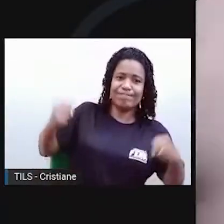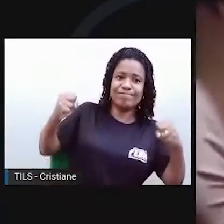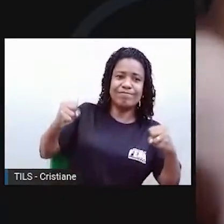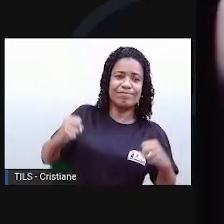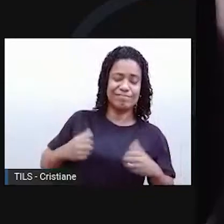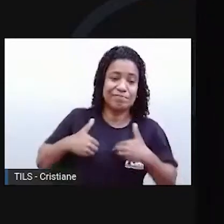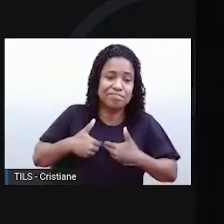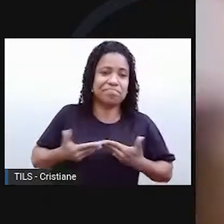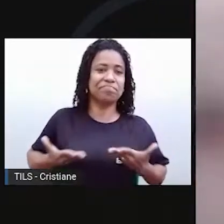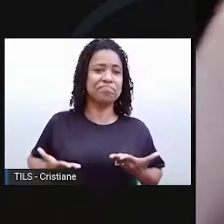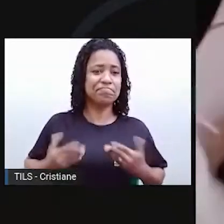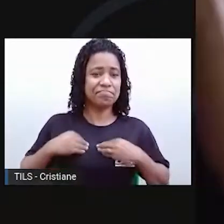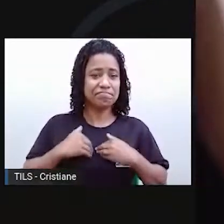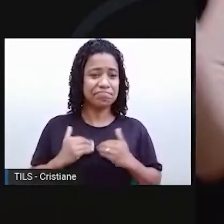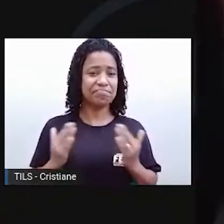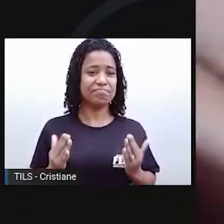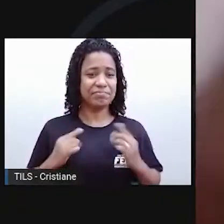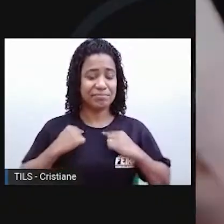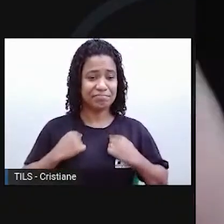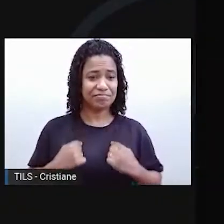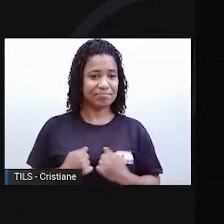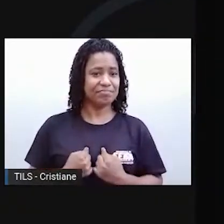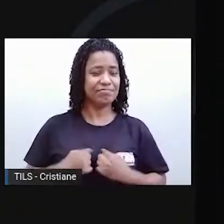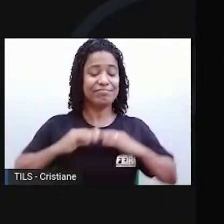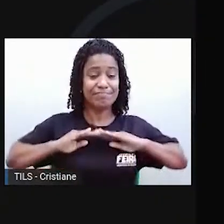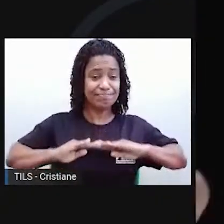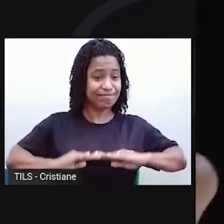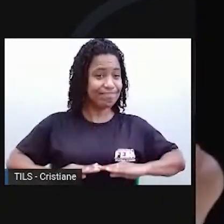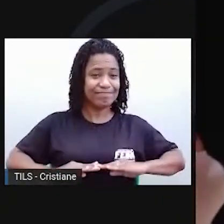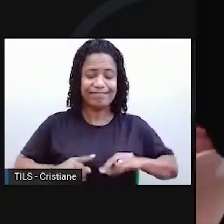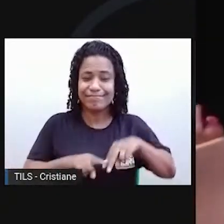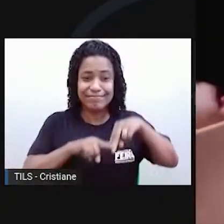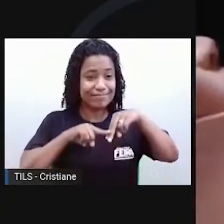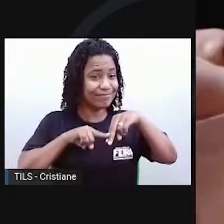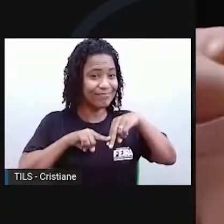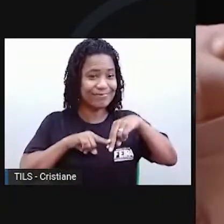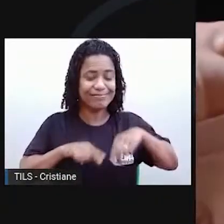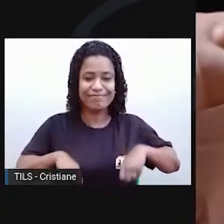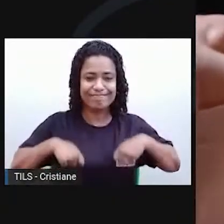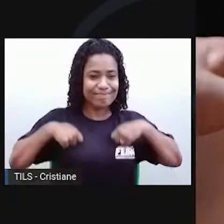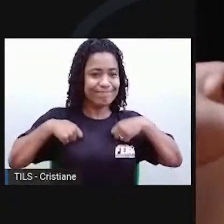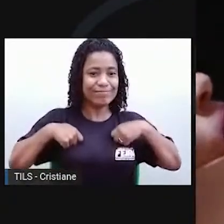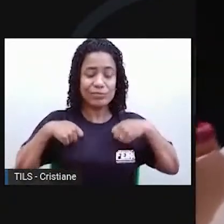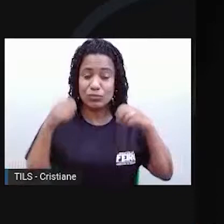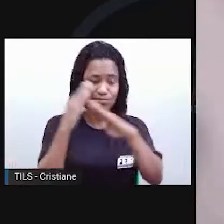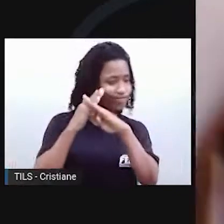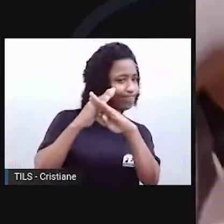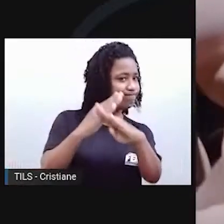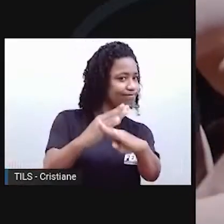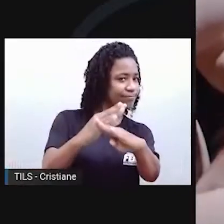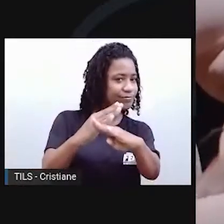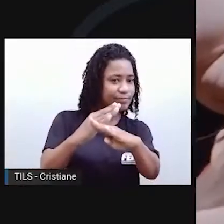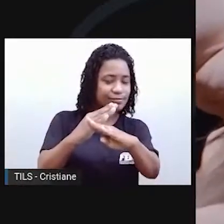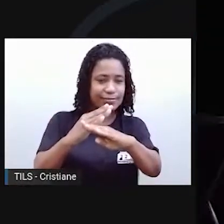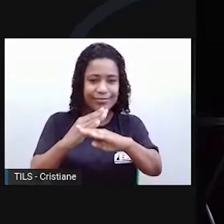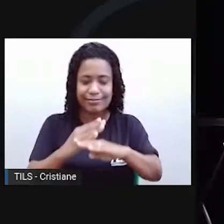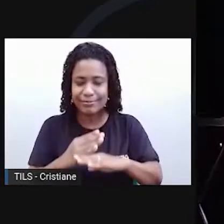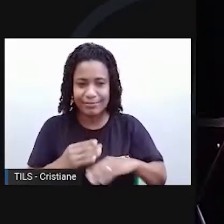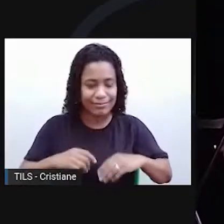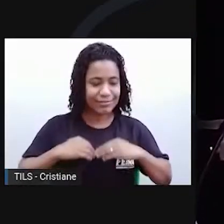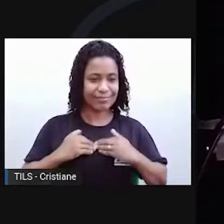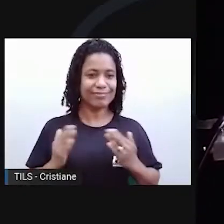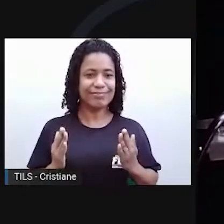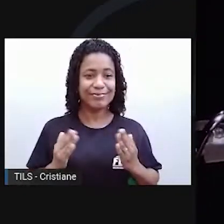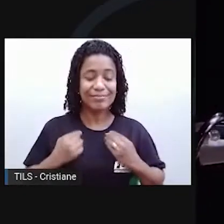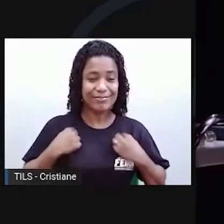mostra mais, bota um pouco mais, nunca é demais. Sobe mais, quem aqui tem paz tá demais. Desce mais, junta